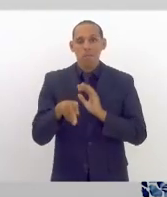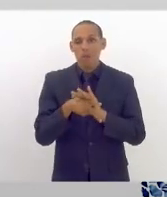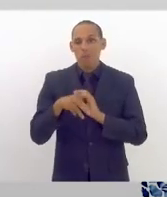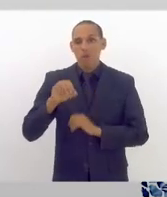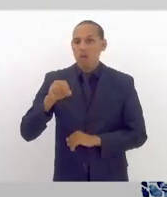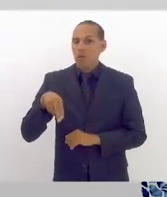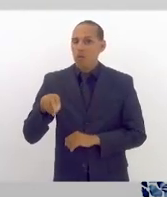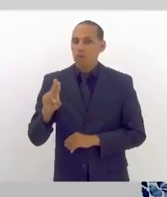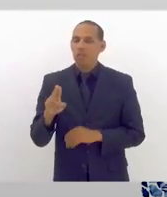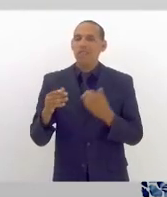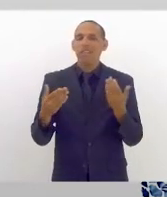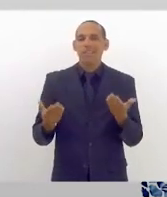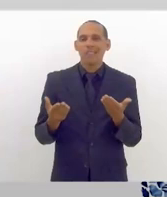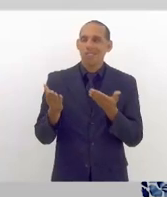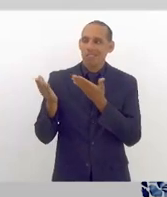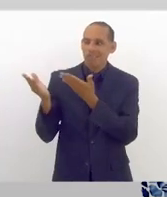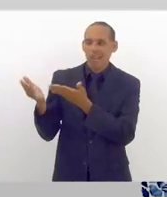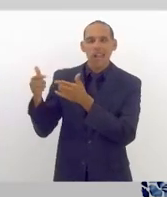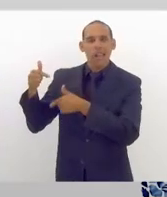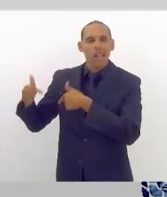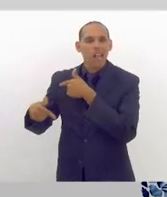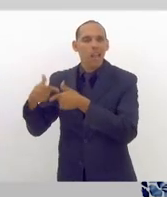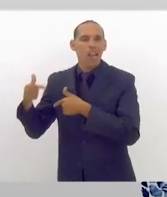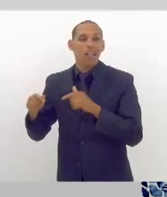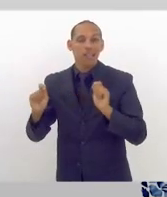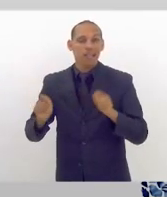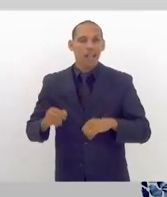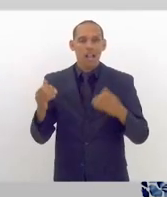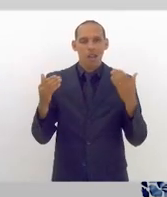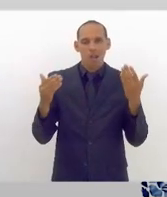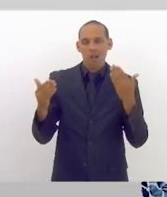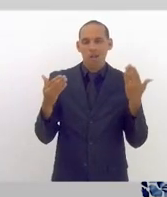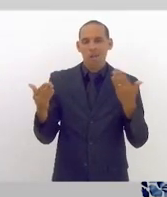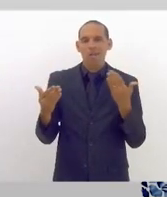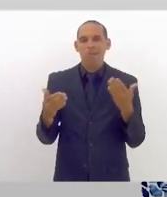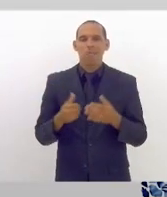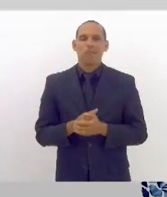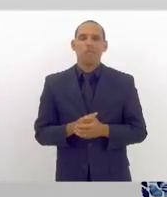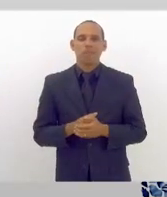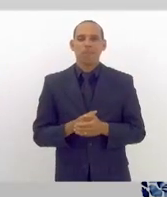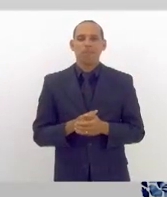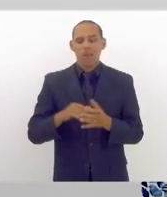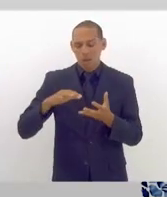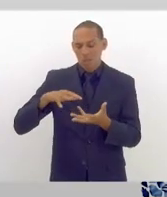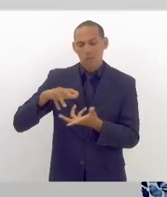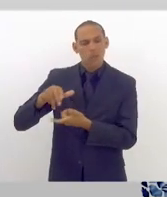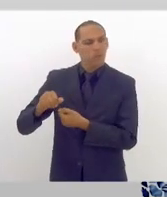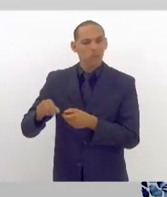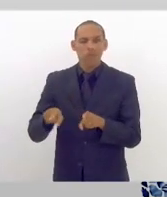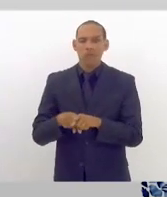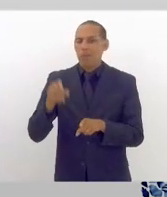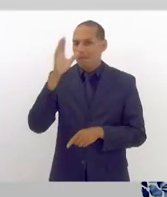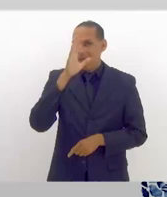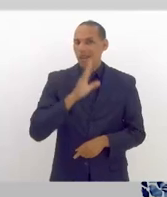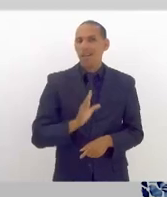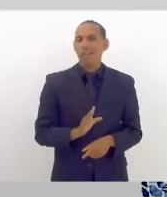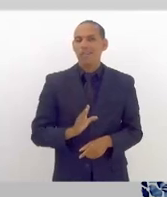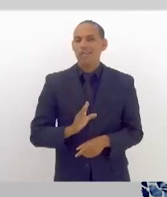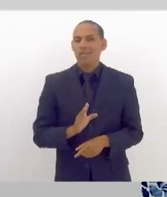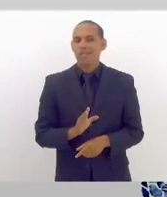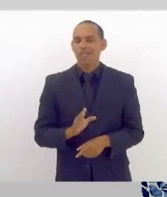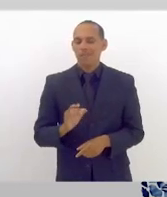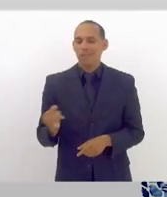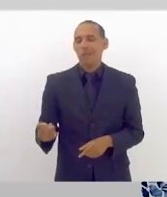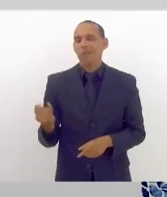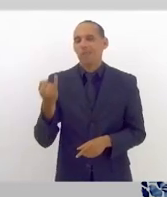que esse trabalho vai produzir informações que podem ser comparadas com outras No resto do mundo e no Brasil e isso